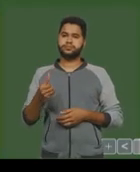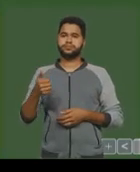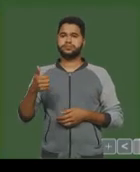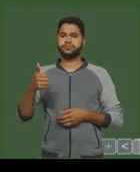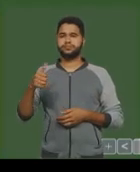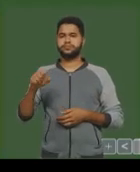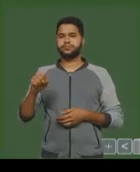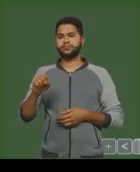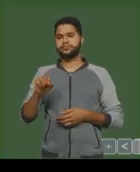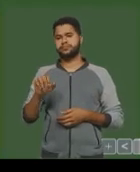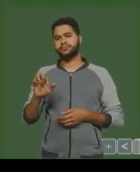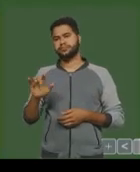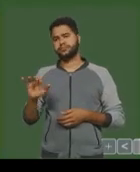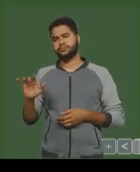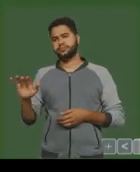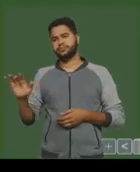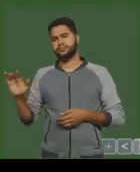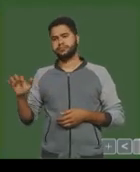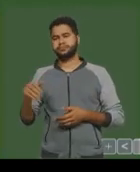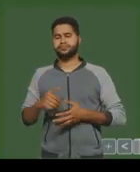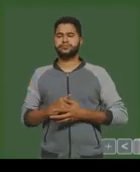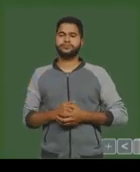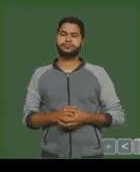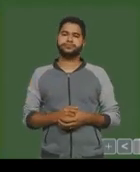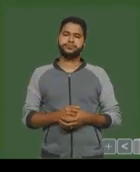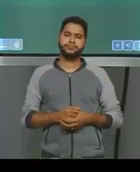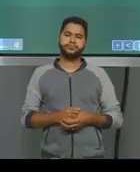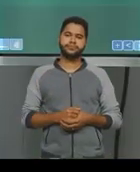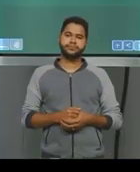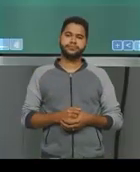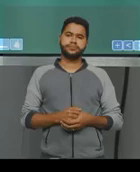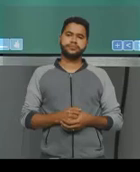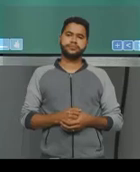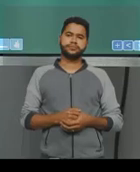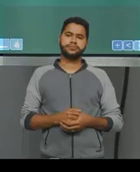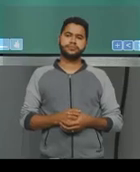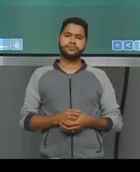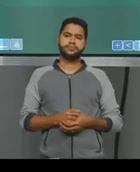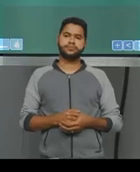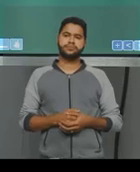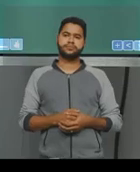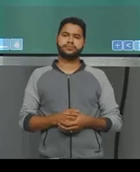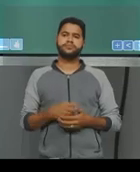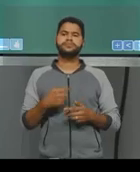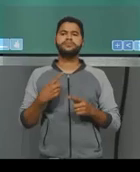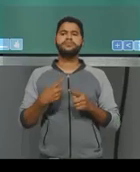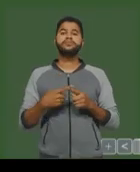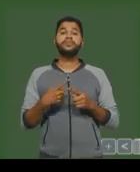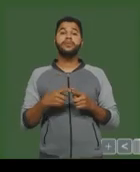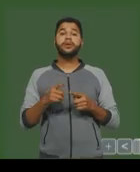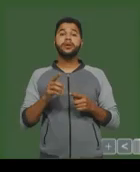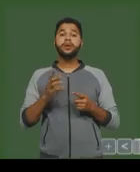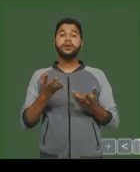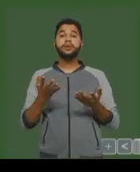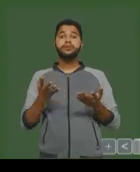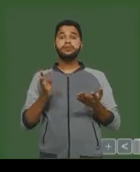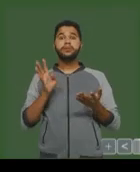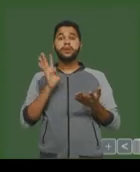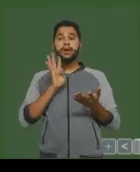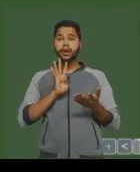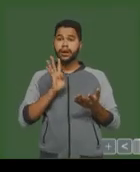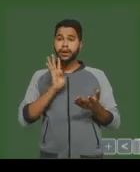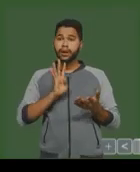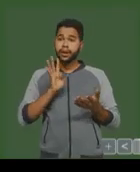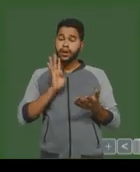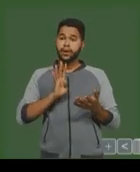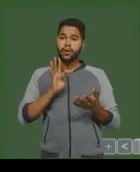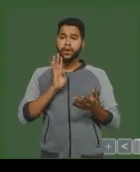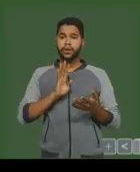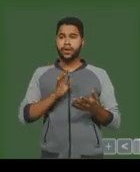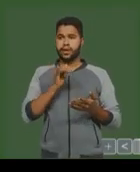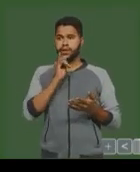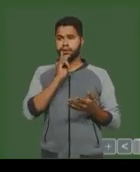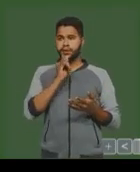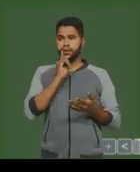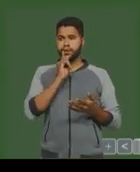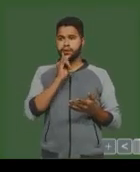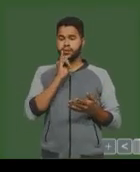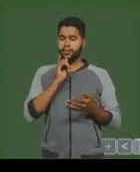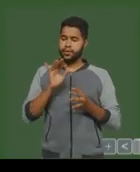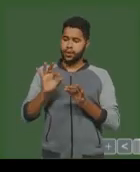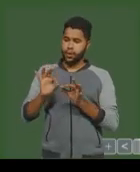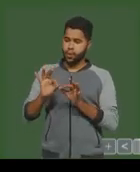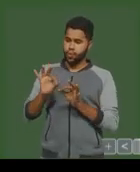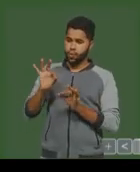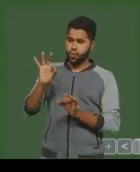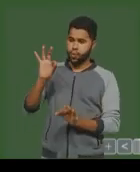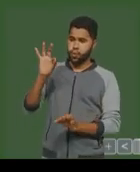1,618, etc, etc, o número irracional. São infinitos decimais. E por que isso é legal? Porque se você medir, por exemplo, a sua altura